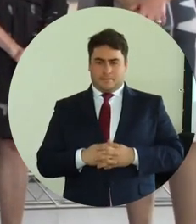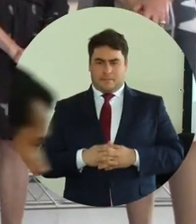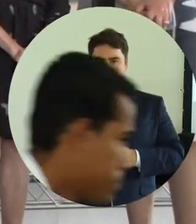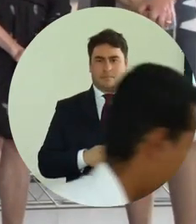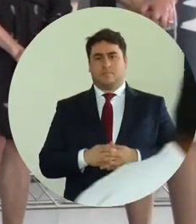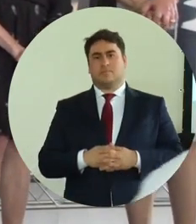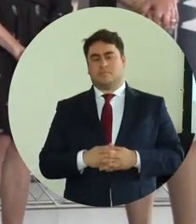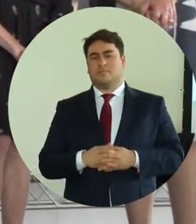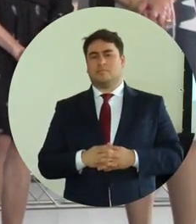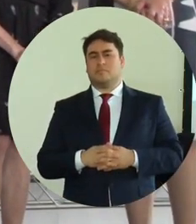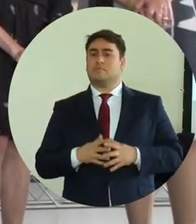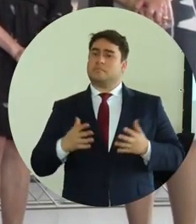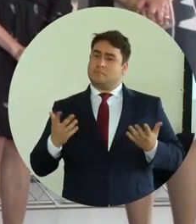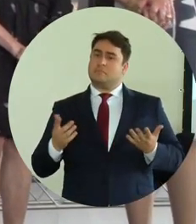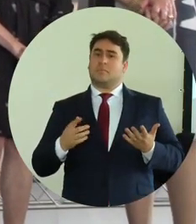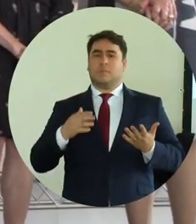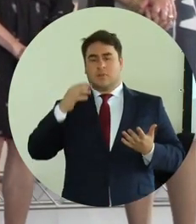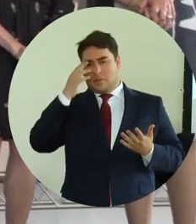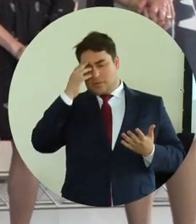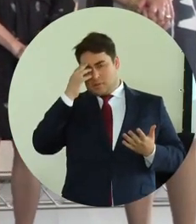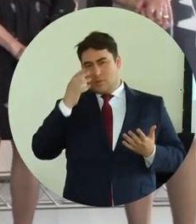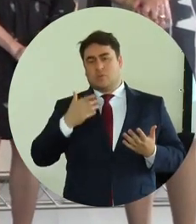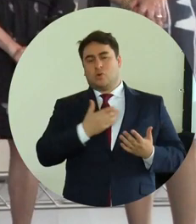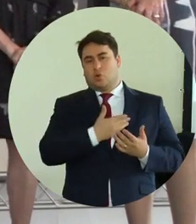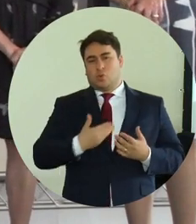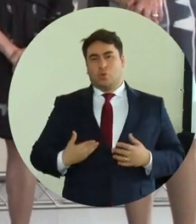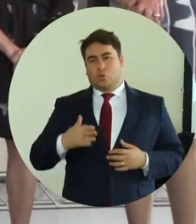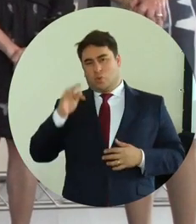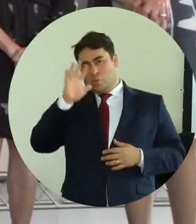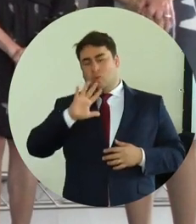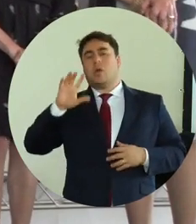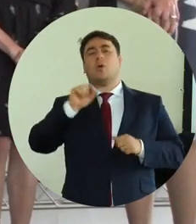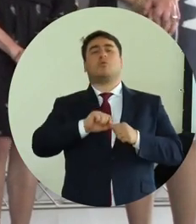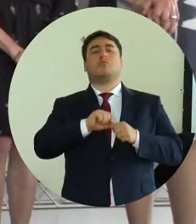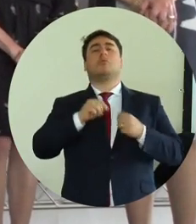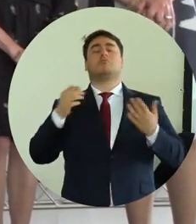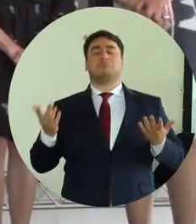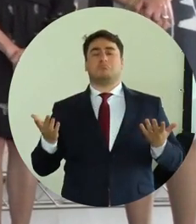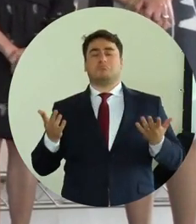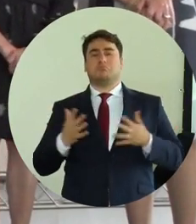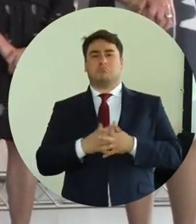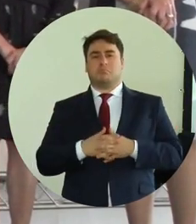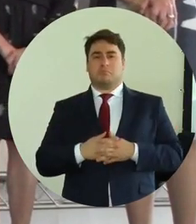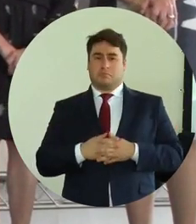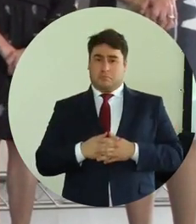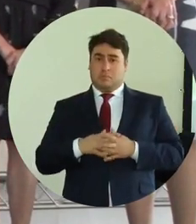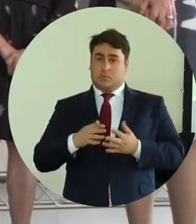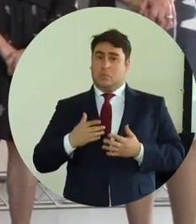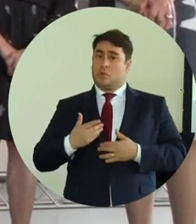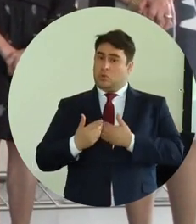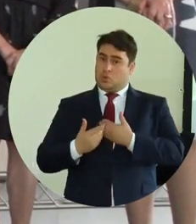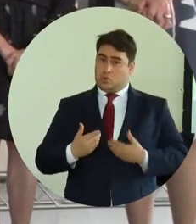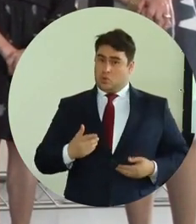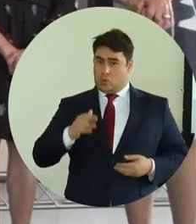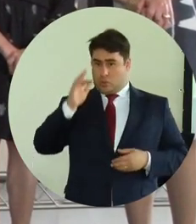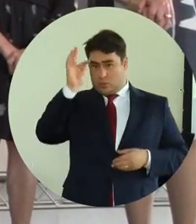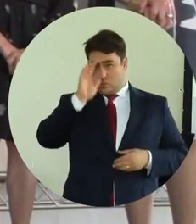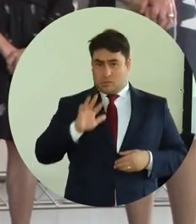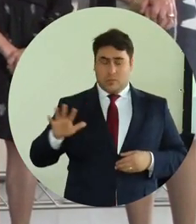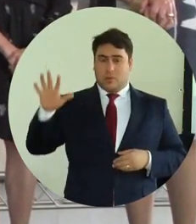O que é que a gente tem feito, né, no governo federal? O que é que tem acontecido? No governo federal tem